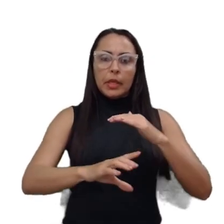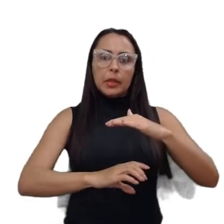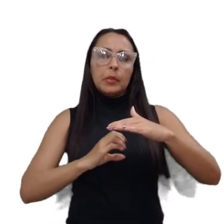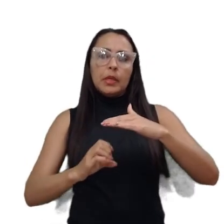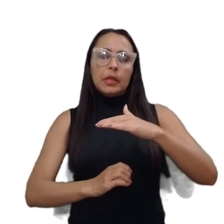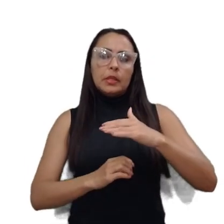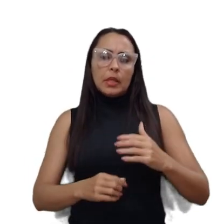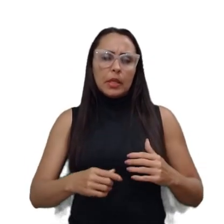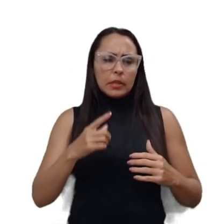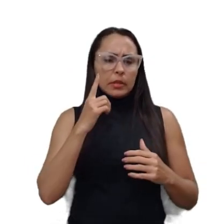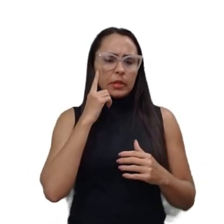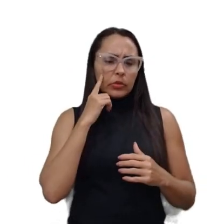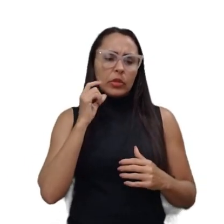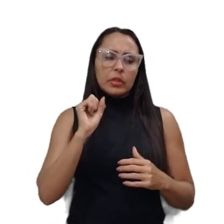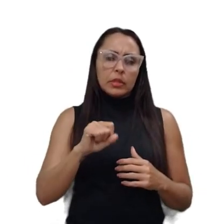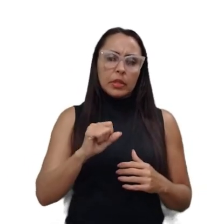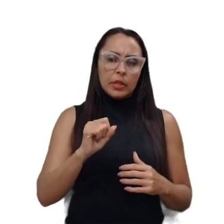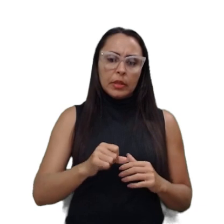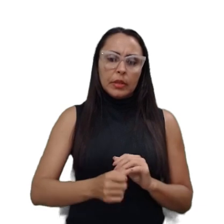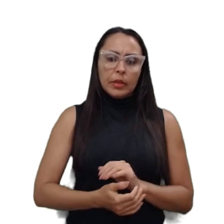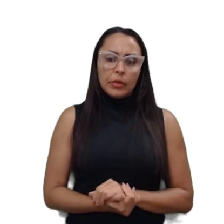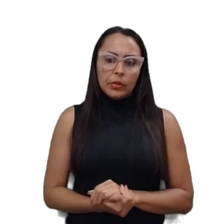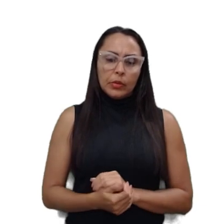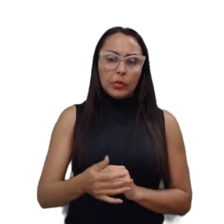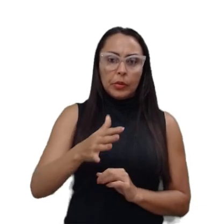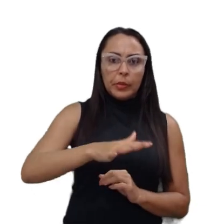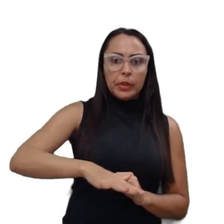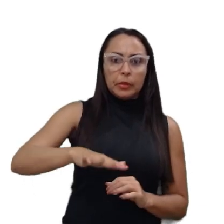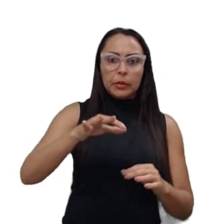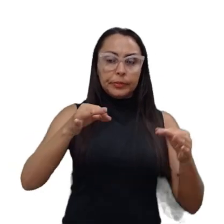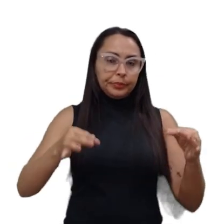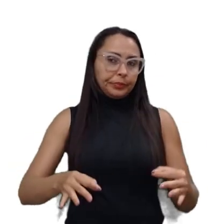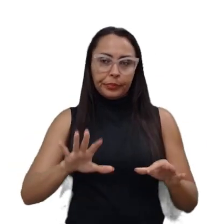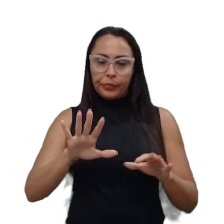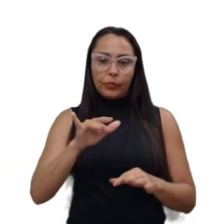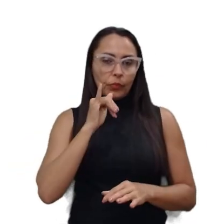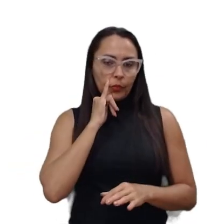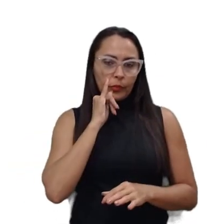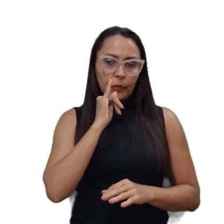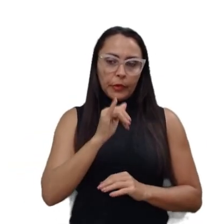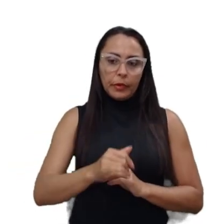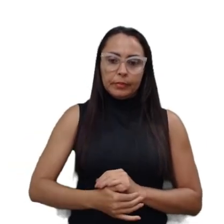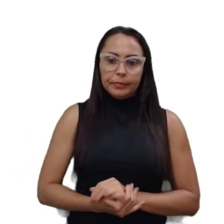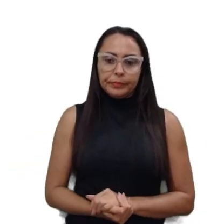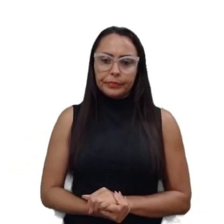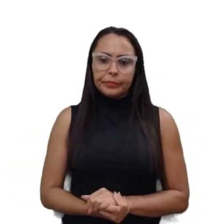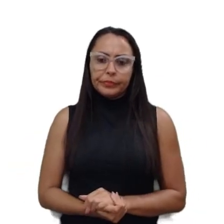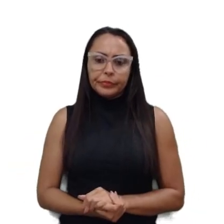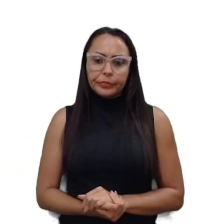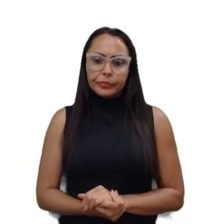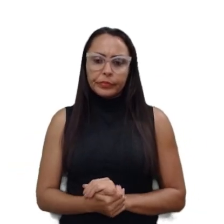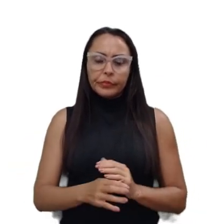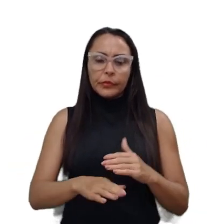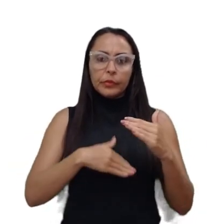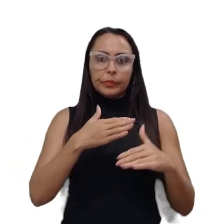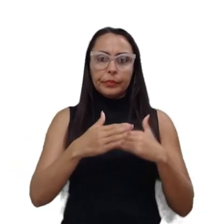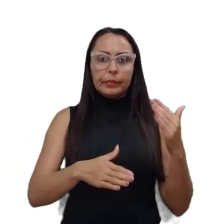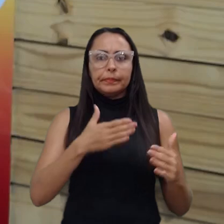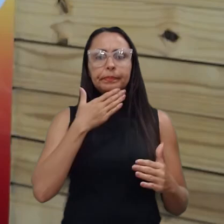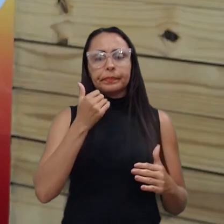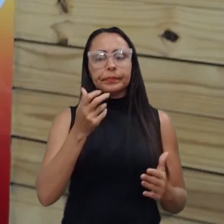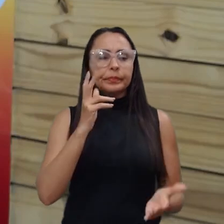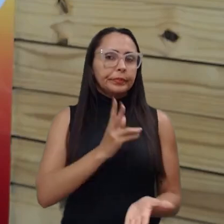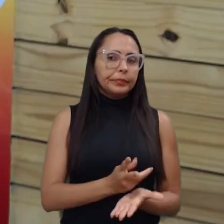seja considerada uma empresa ambientalmente correta, vamos dizer assim. É um processo de melhoria